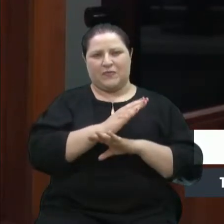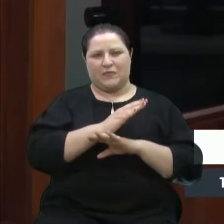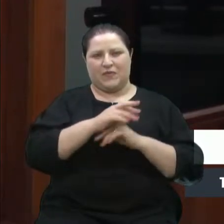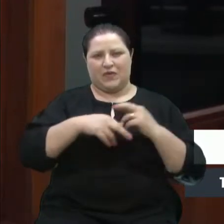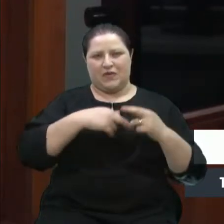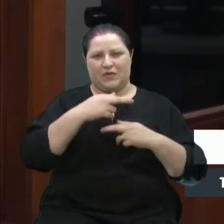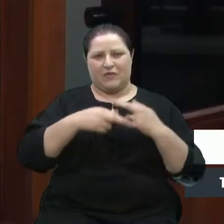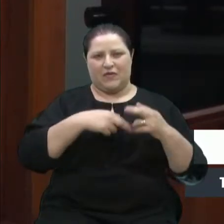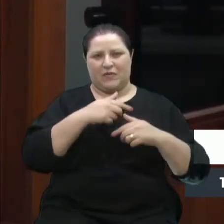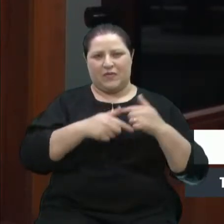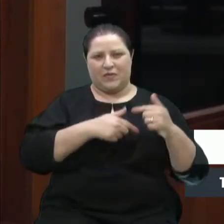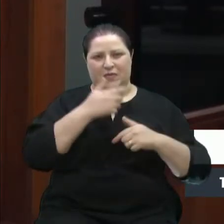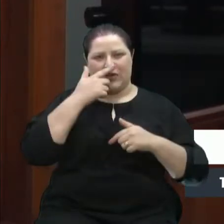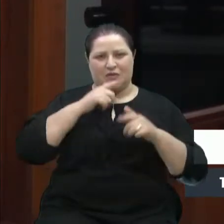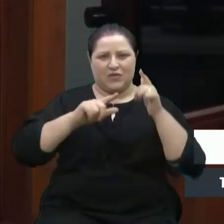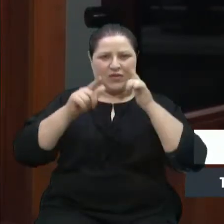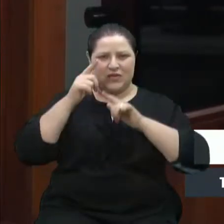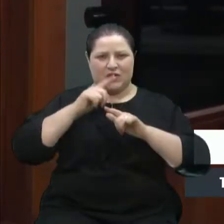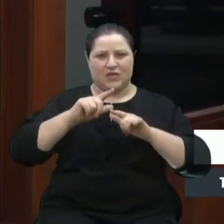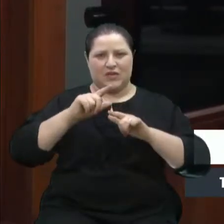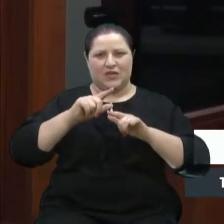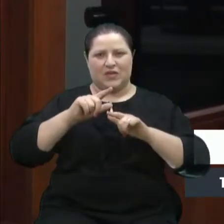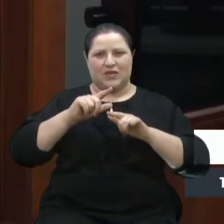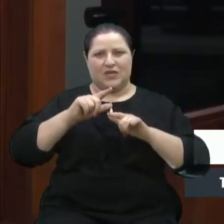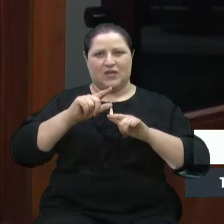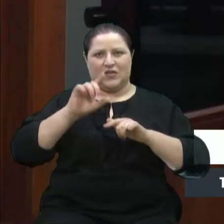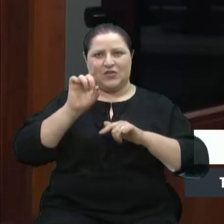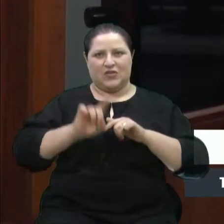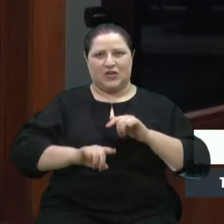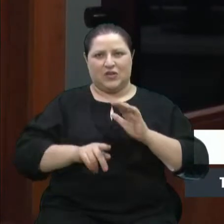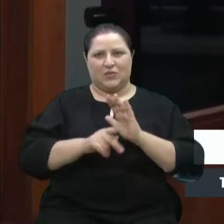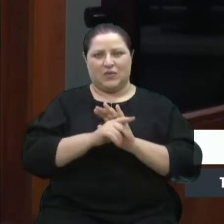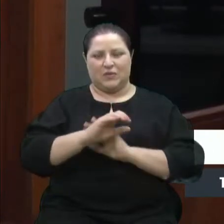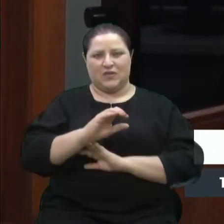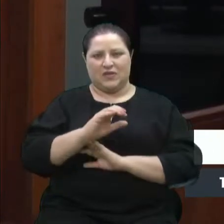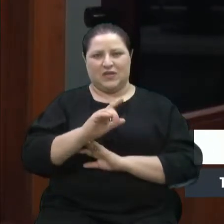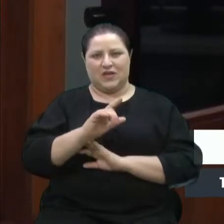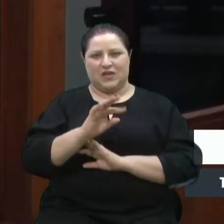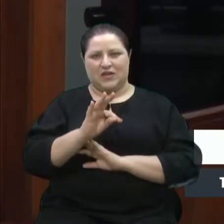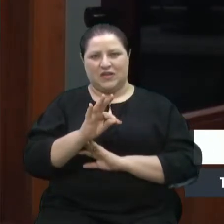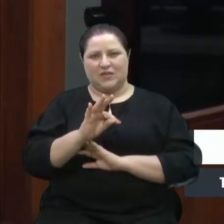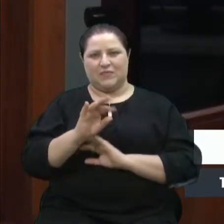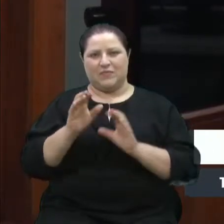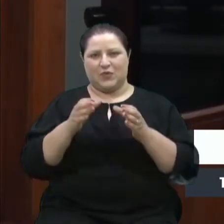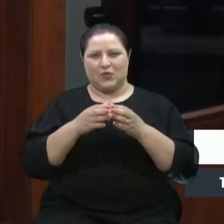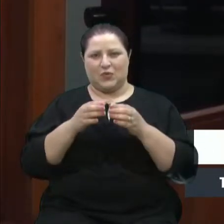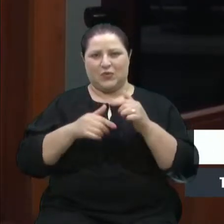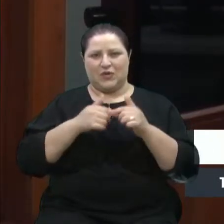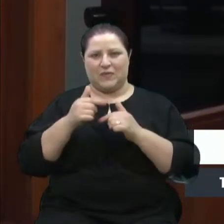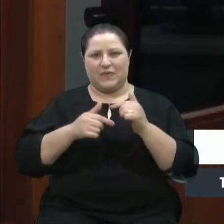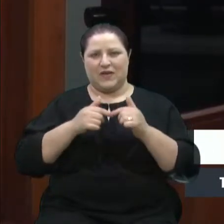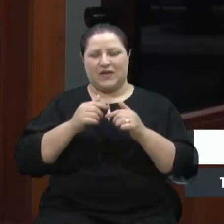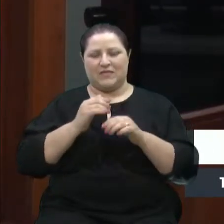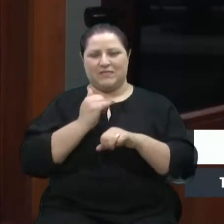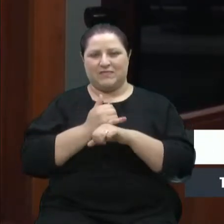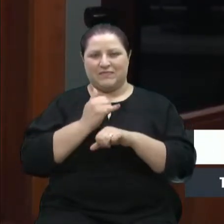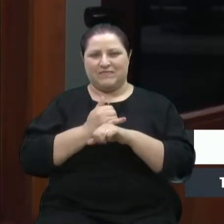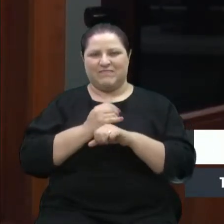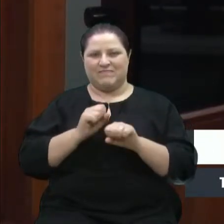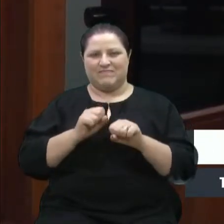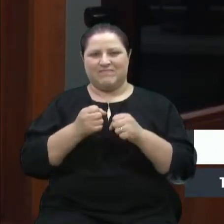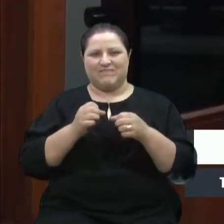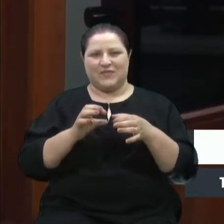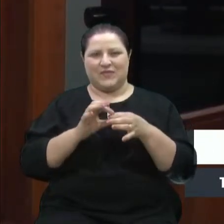de direitos além dos previstos na CMT os trabalhadores Metalúrgicos Unidos manterão seus sindicato